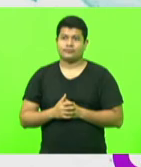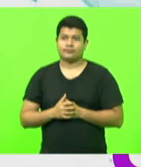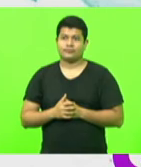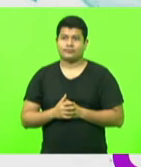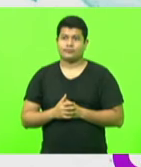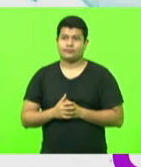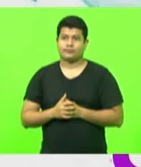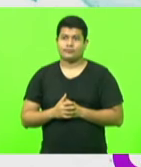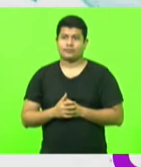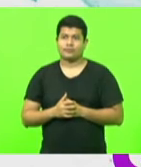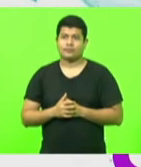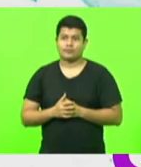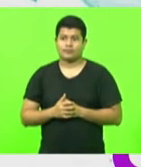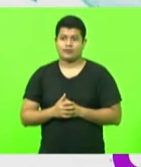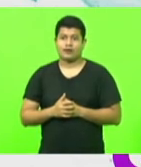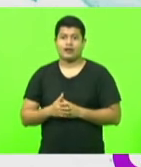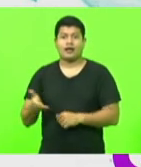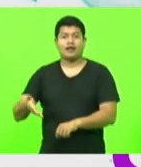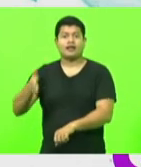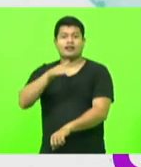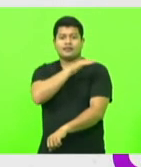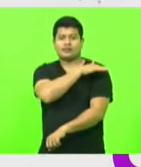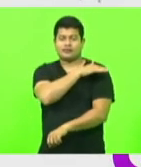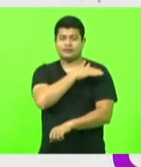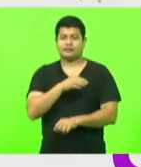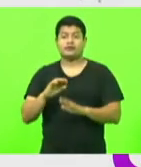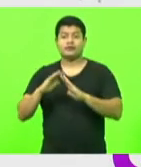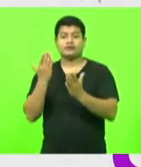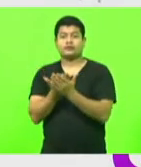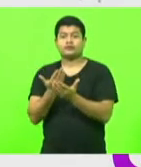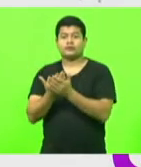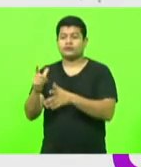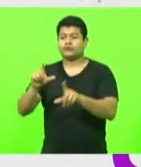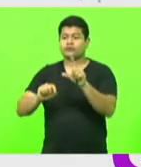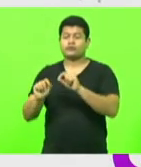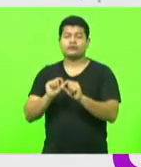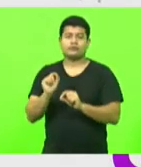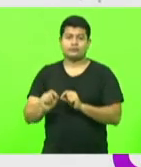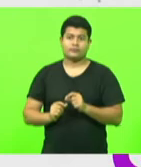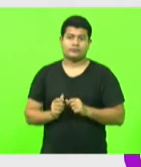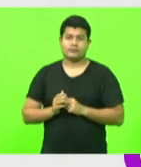Planalto Serrano. Próxima escola sorteada.